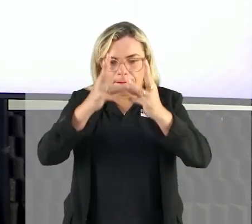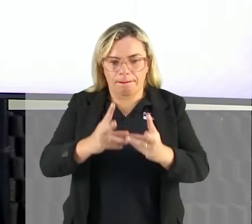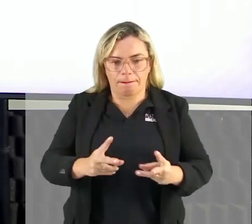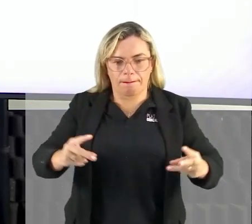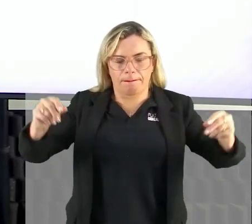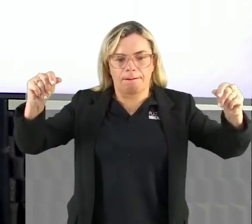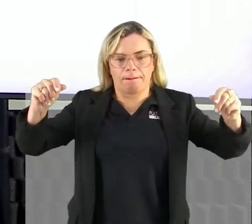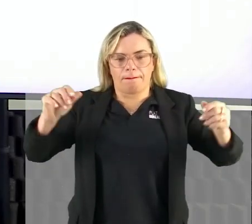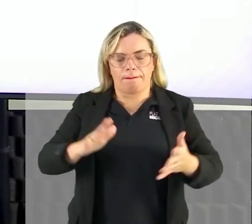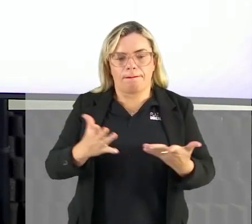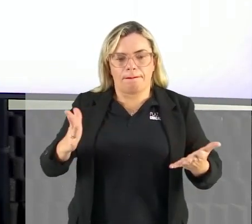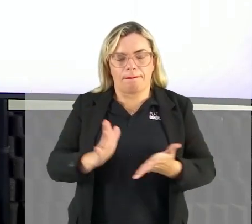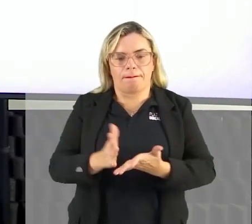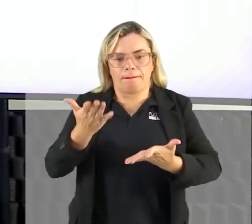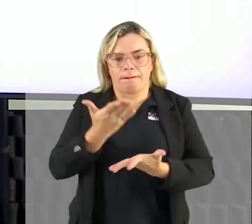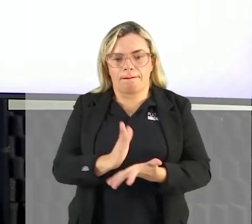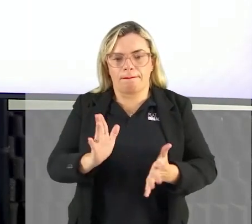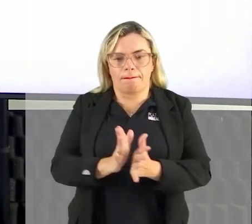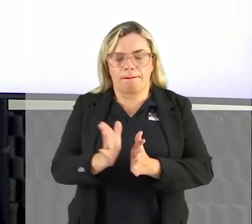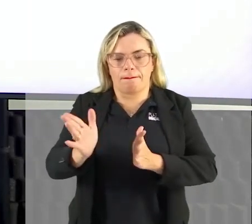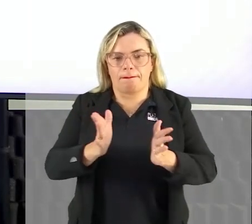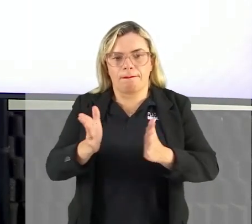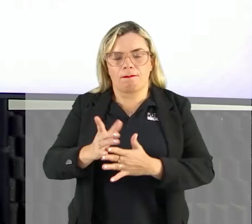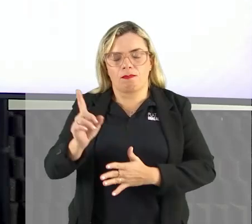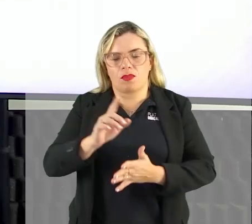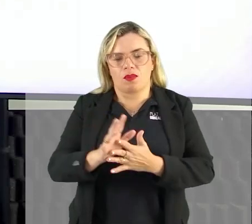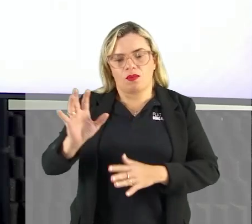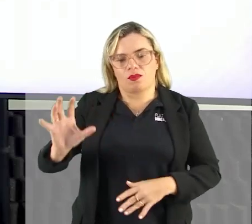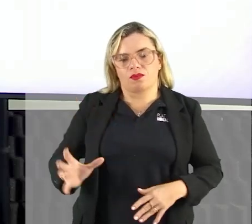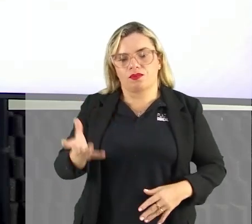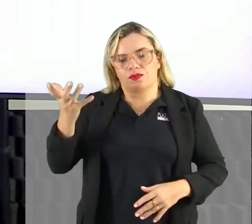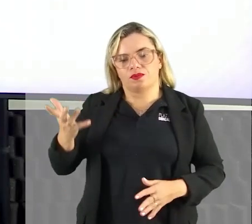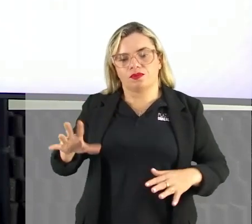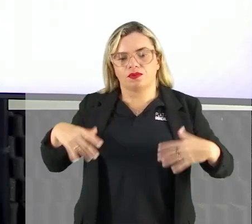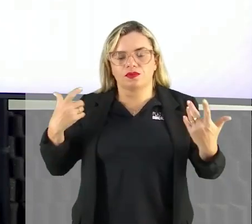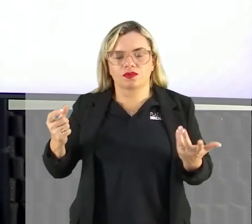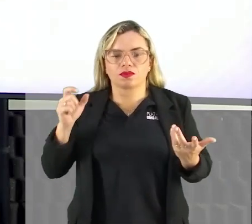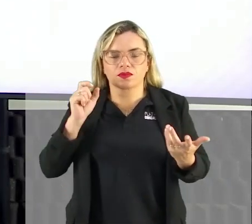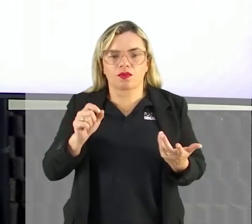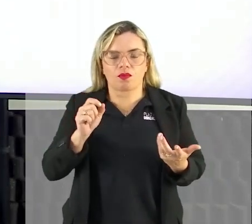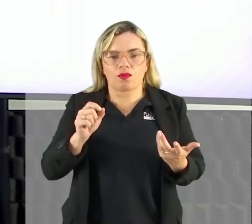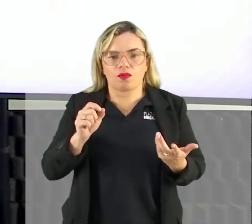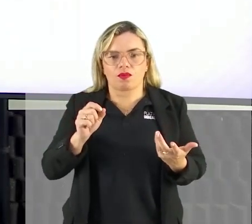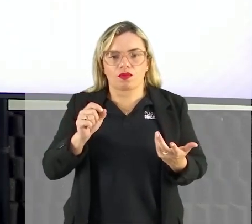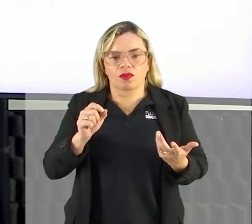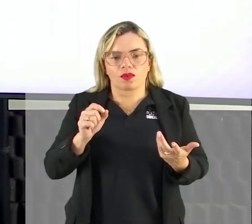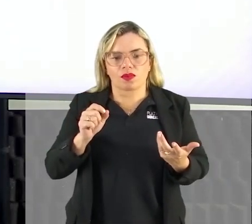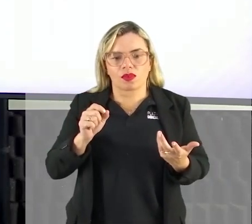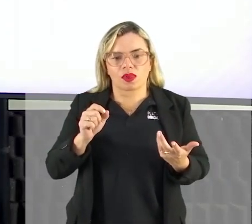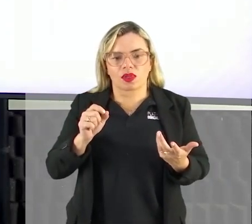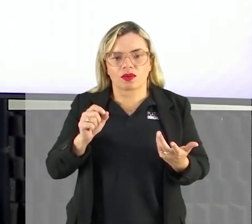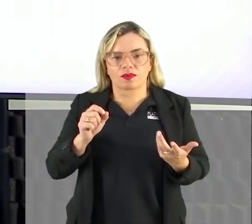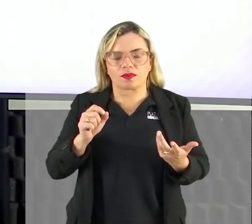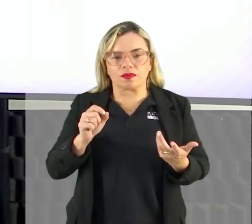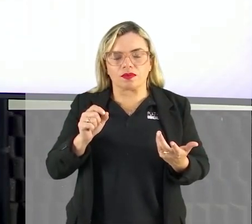fosse exterminados, qual etapa não ocorreria? Então, qual dessas etapas, né,